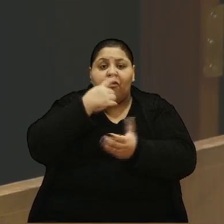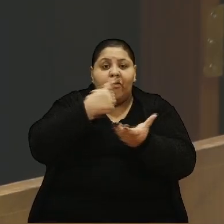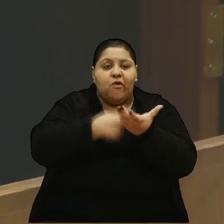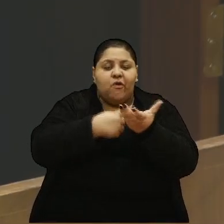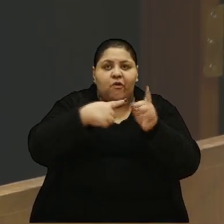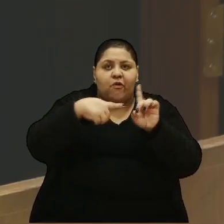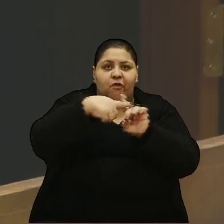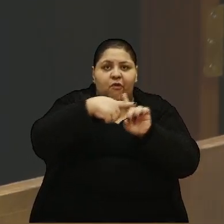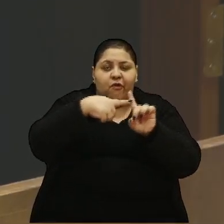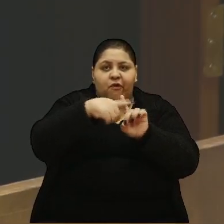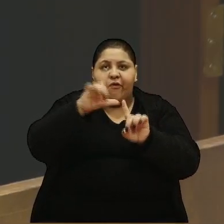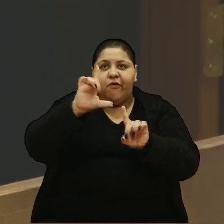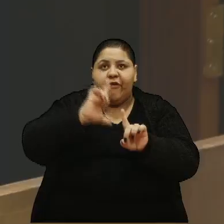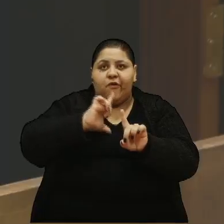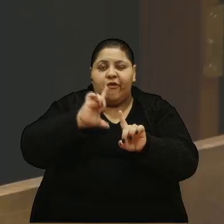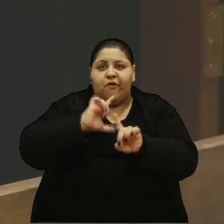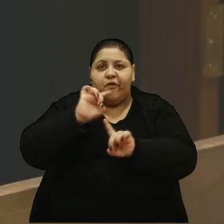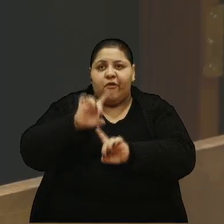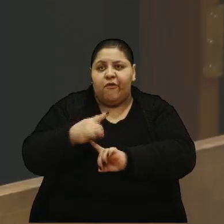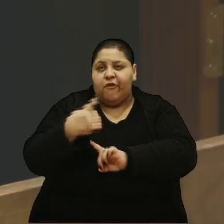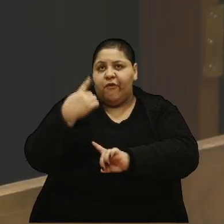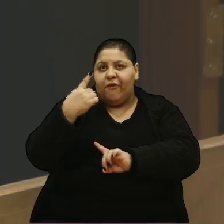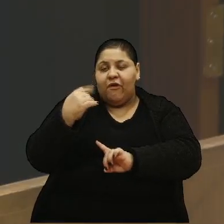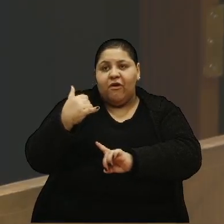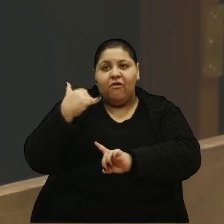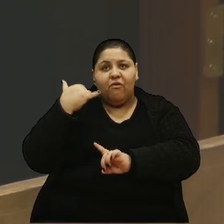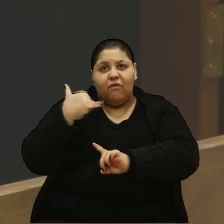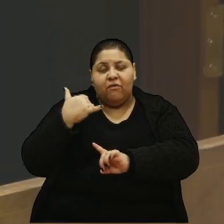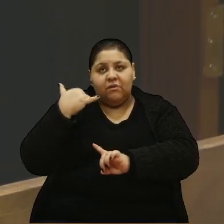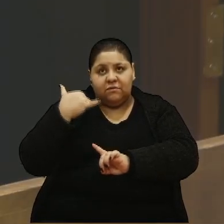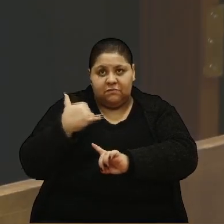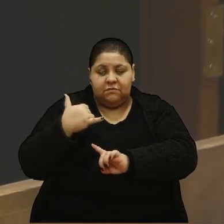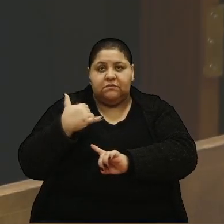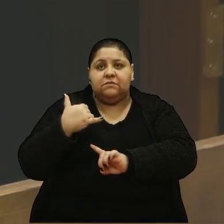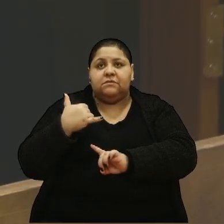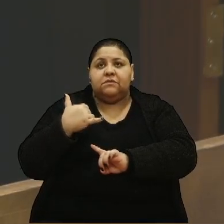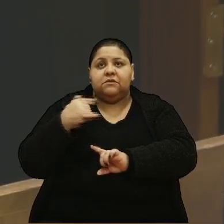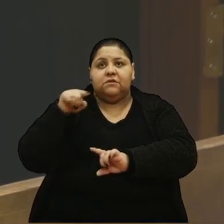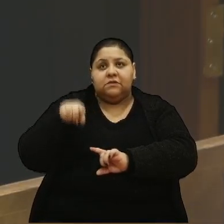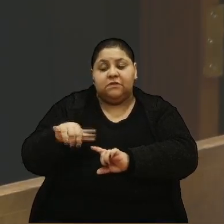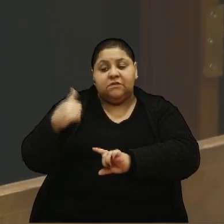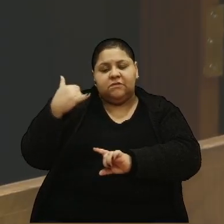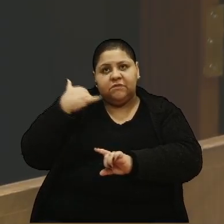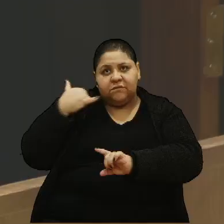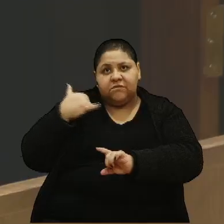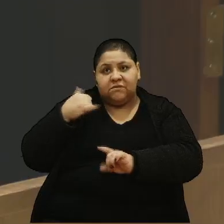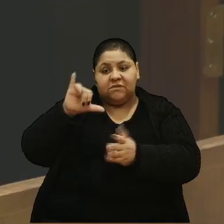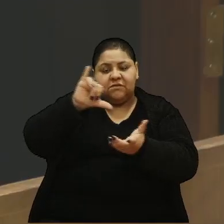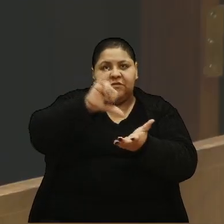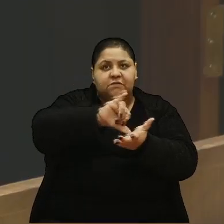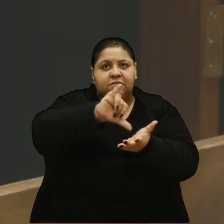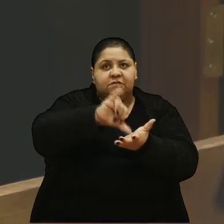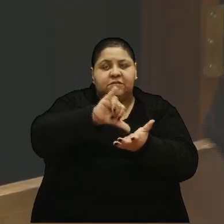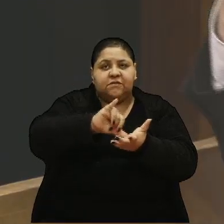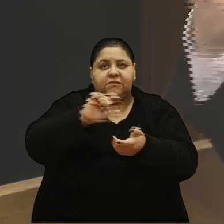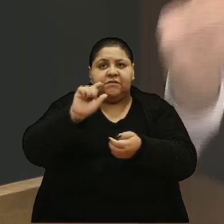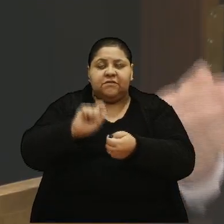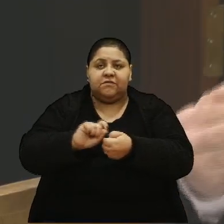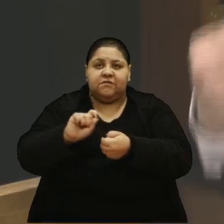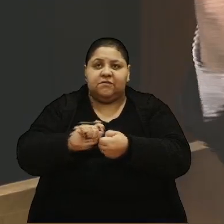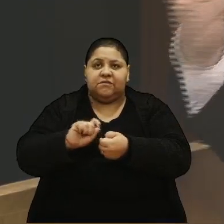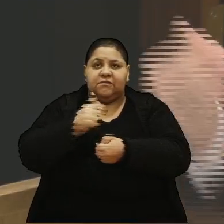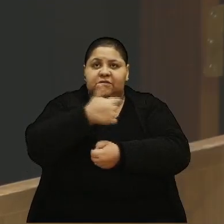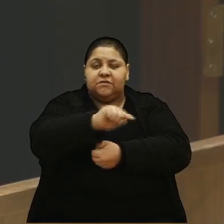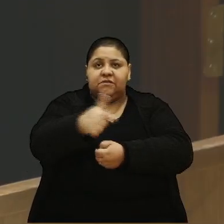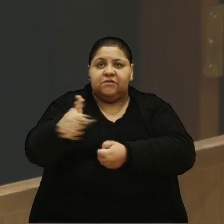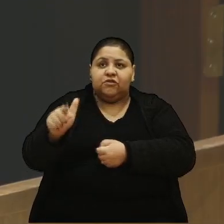Mais, para nós termos apenas um telefone e nesta central realiza-se as